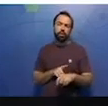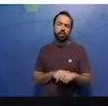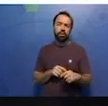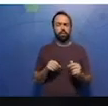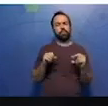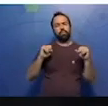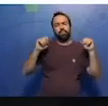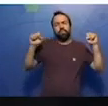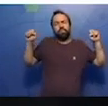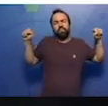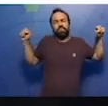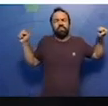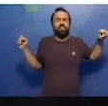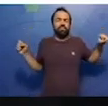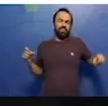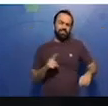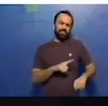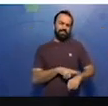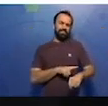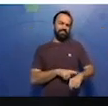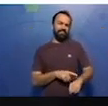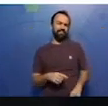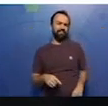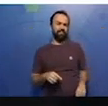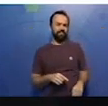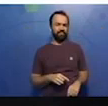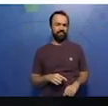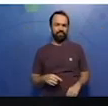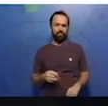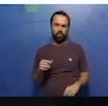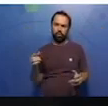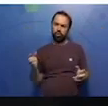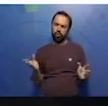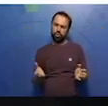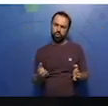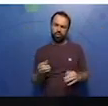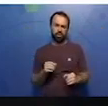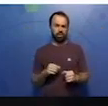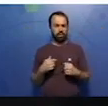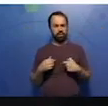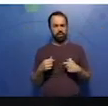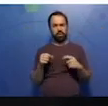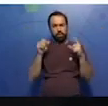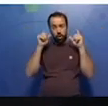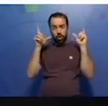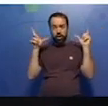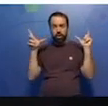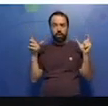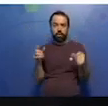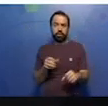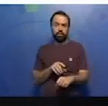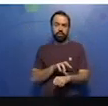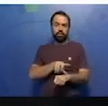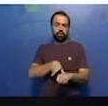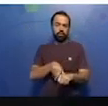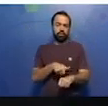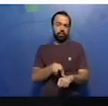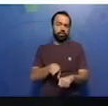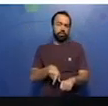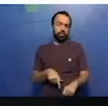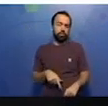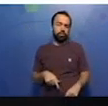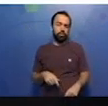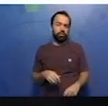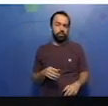acordar? Ah, professora, eu acordo agora bem mais tarde com essa pandemia. Tudo bem, mas para saber que você acordou tarde,